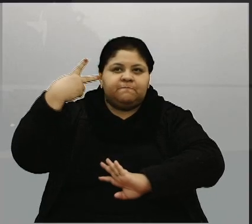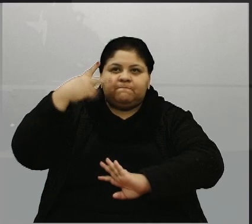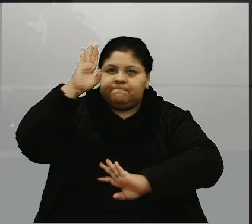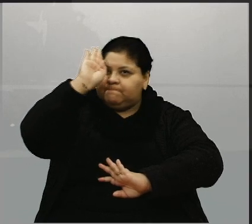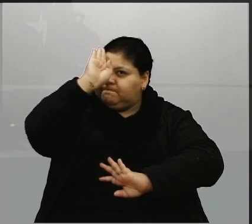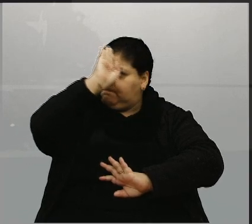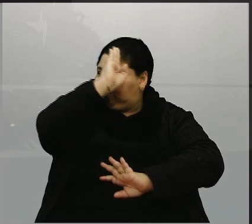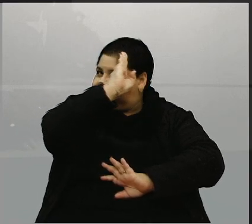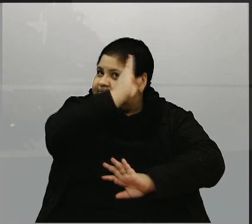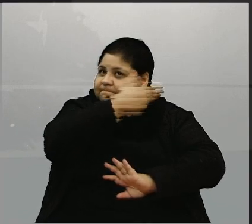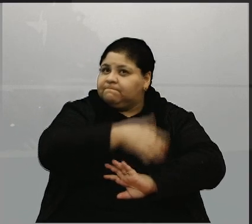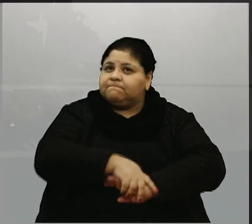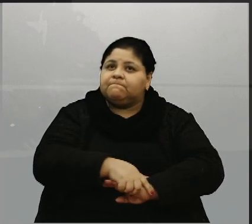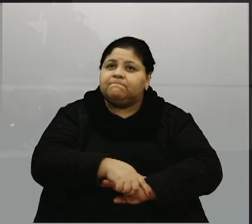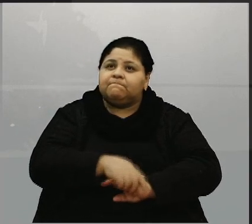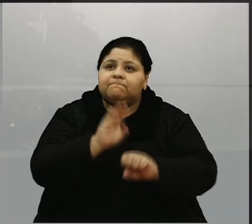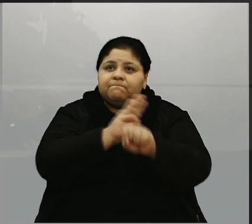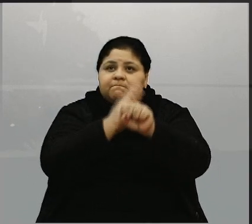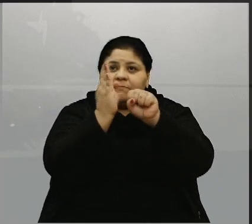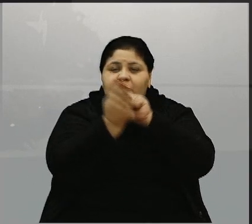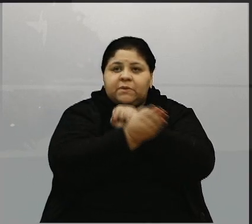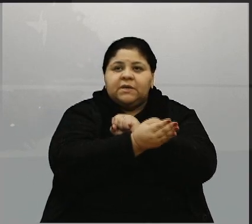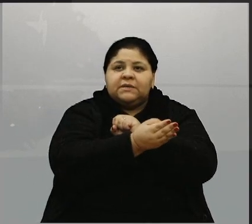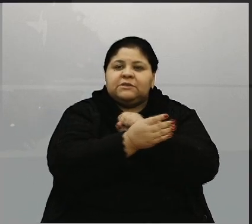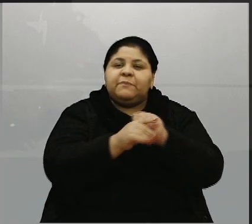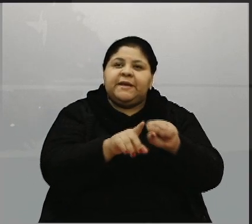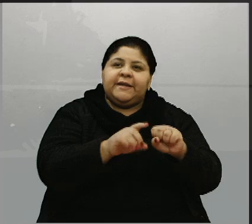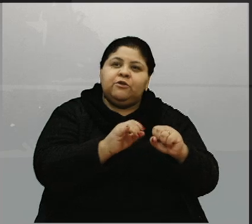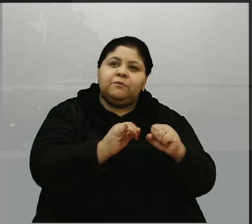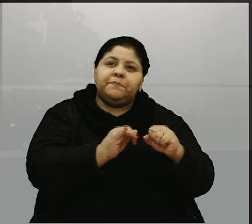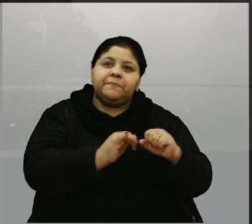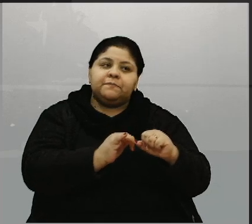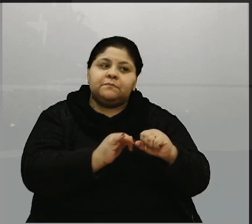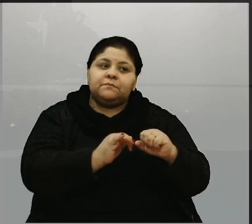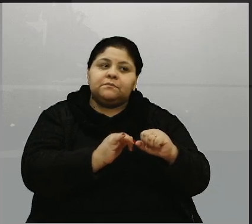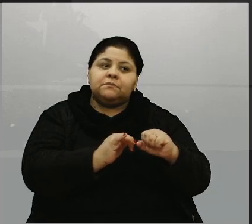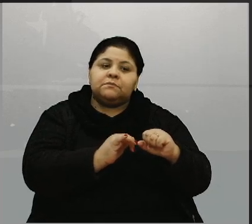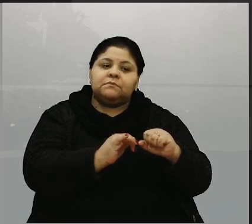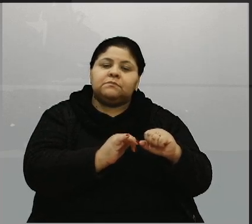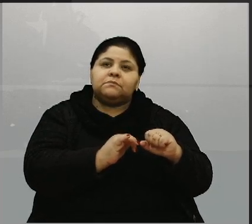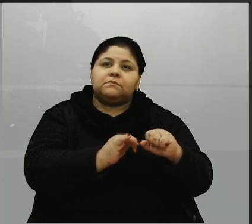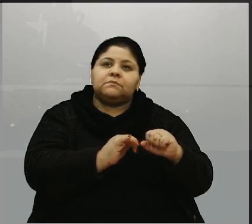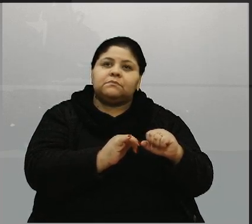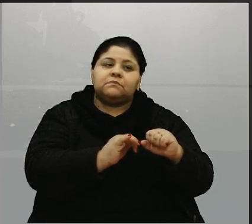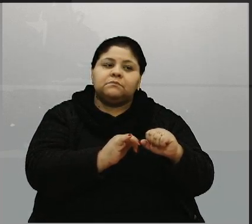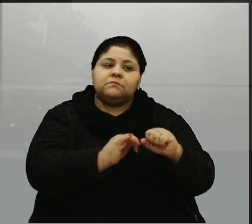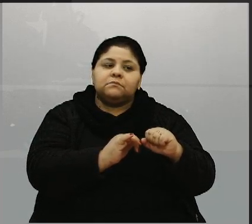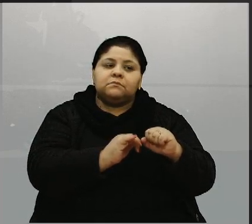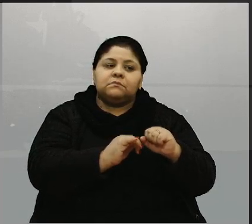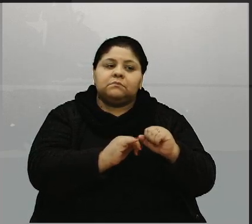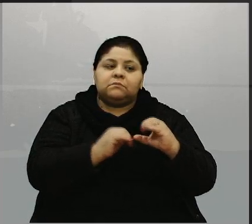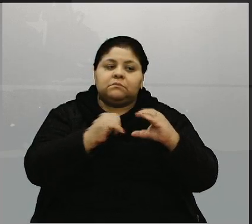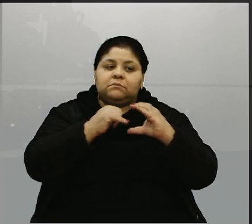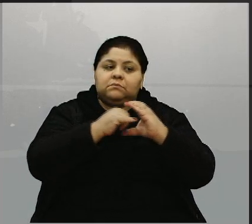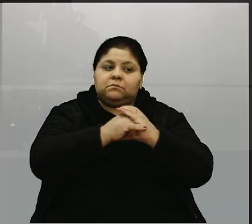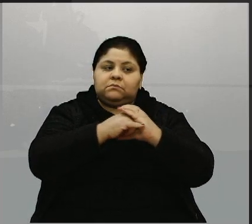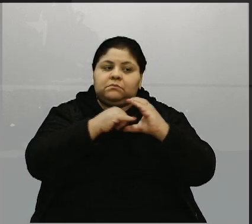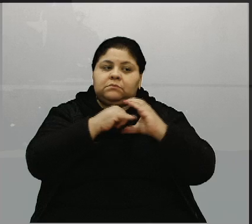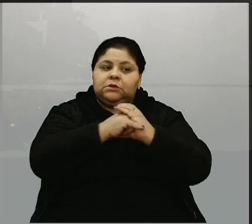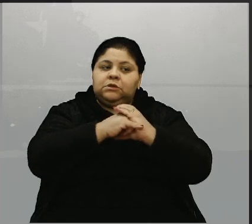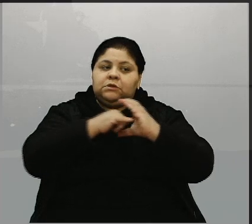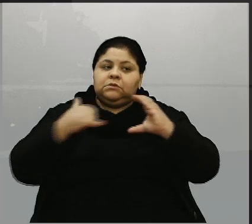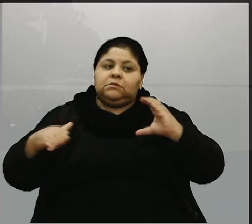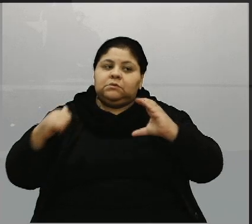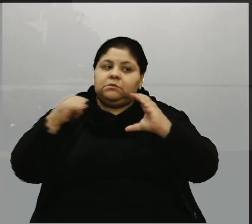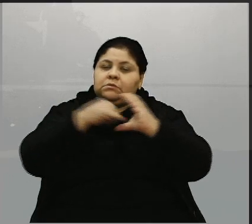é aquilo que... Essa é lá no bairro São Pelegrino, né? É uma rua sem saída, com bastante movimento, porque